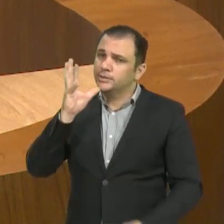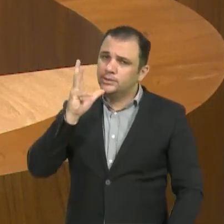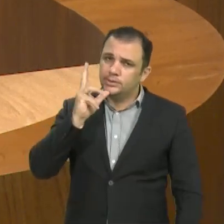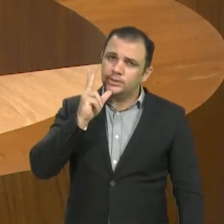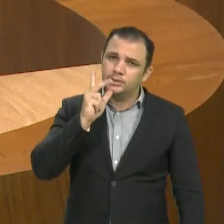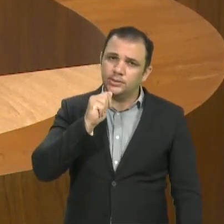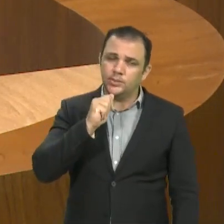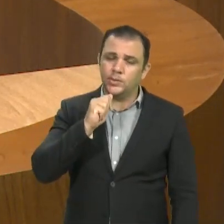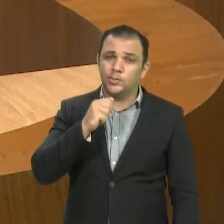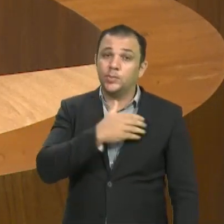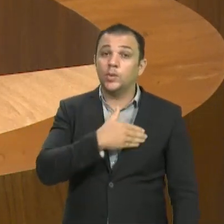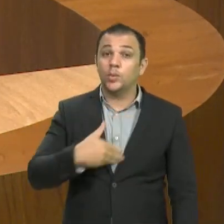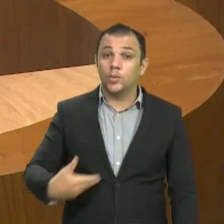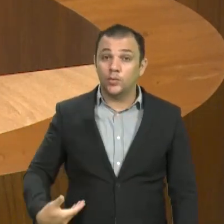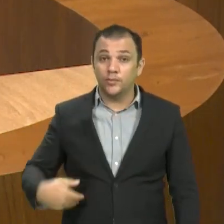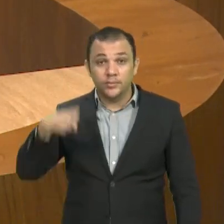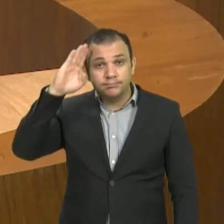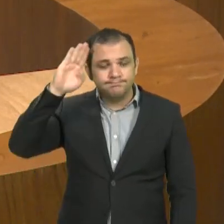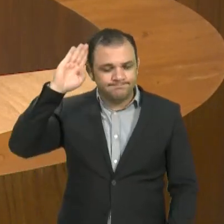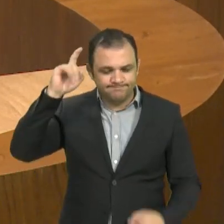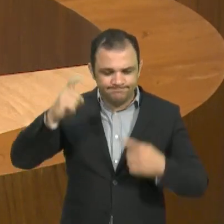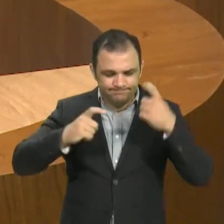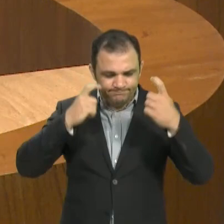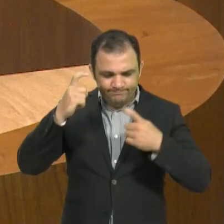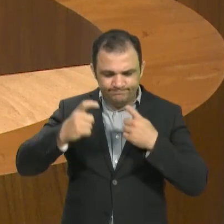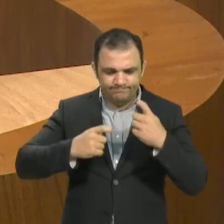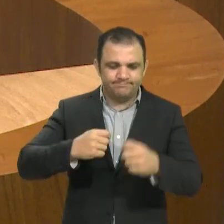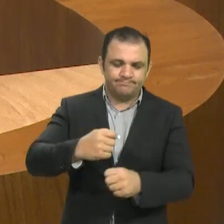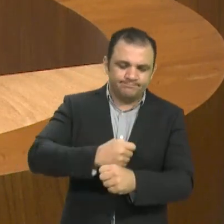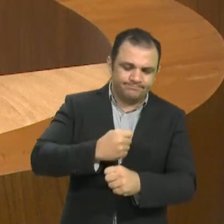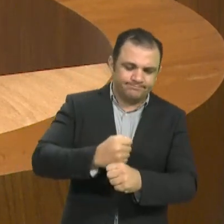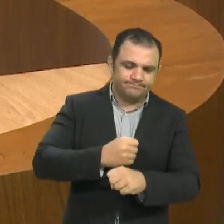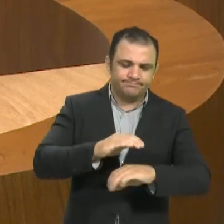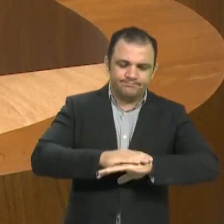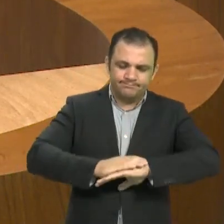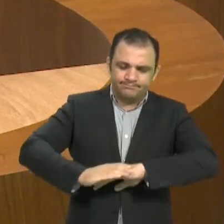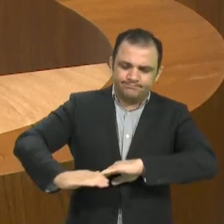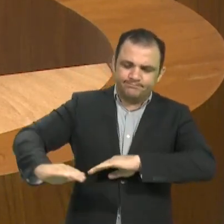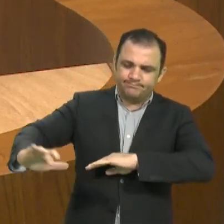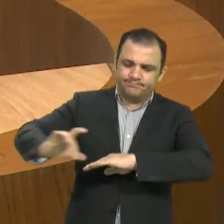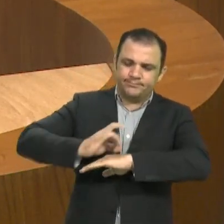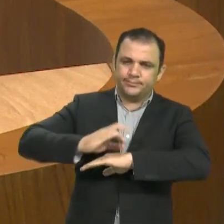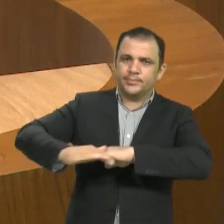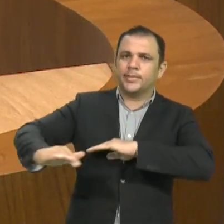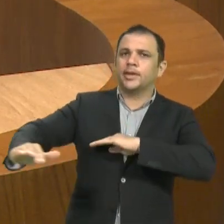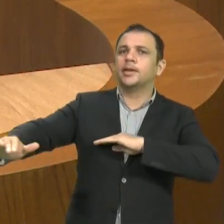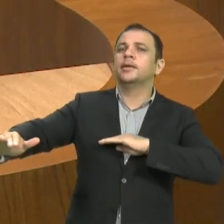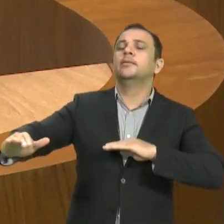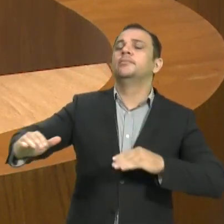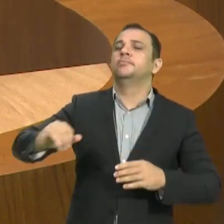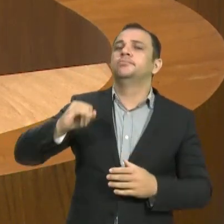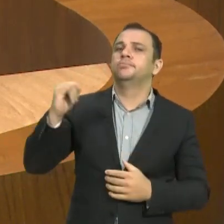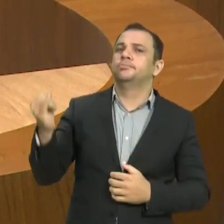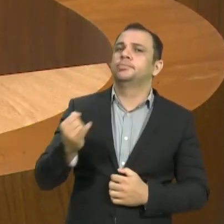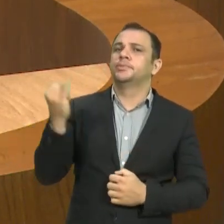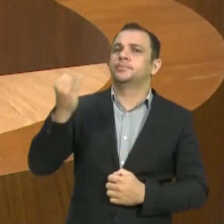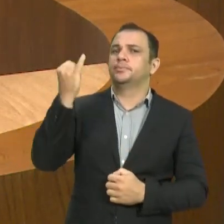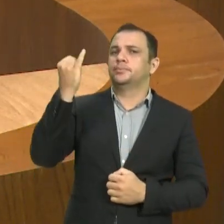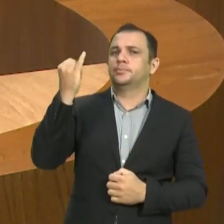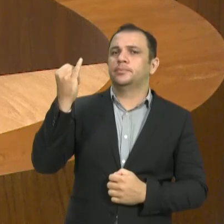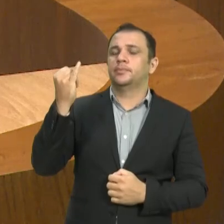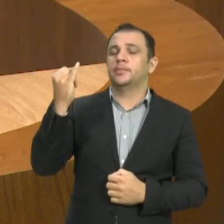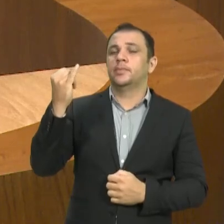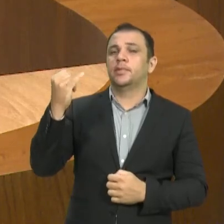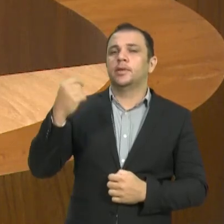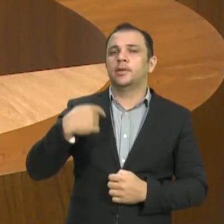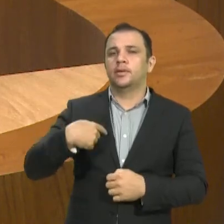governador ter se preocupado em fazer o recapeamento lá, uma obra que eu levo aqui o depoimento